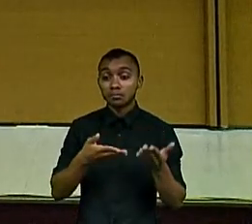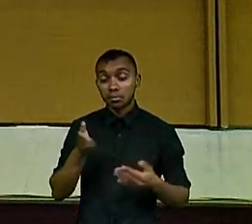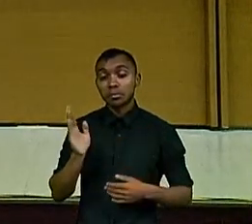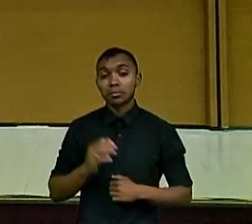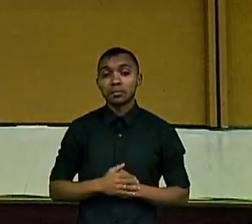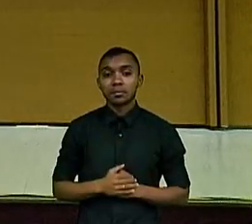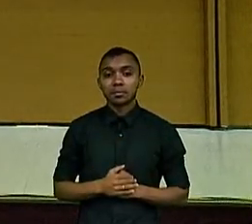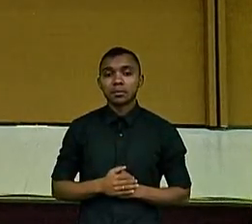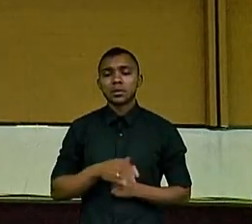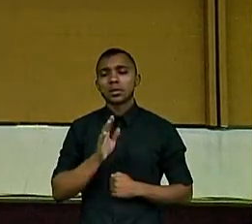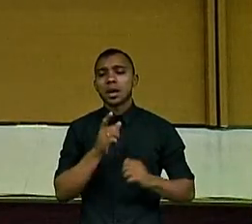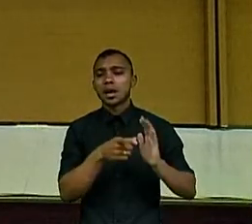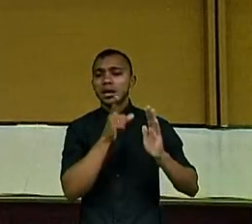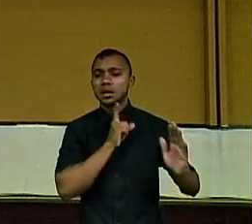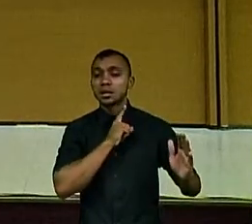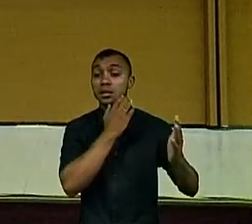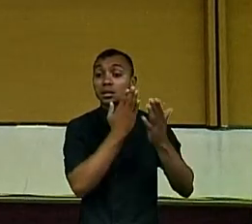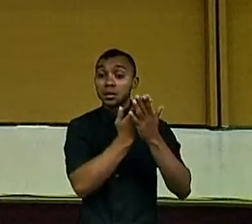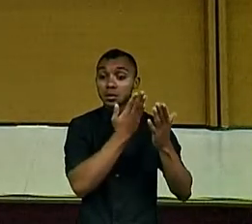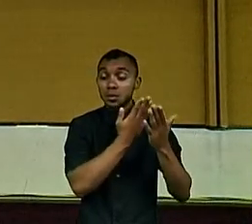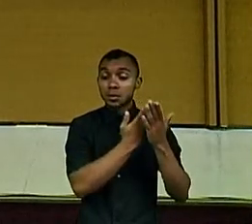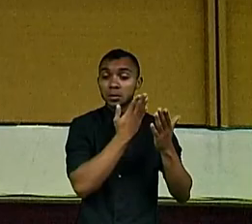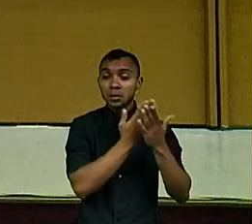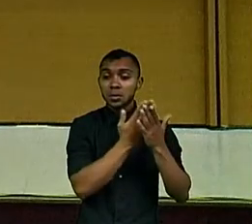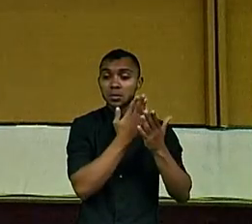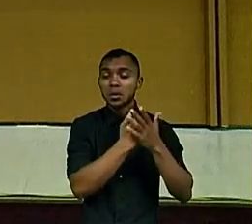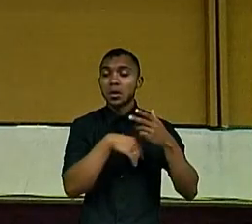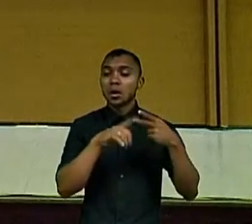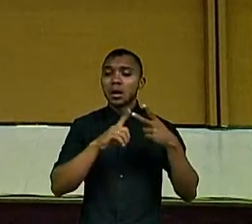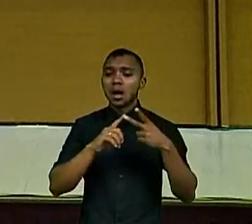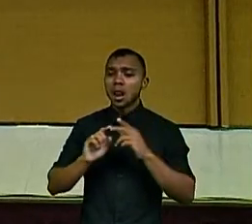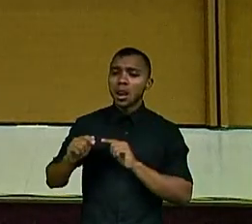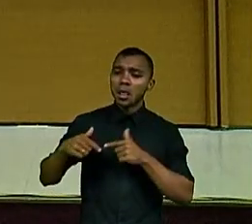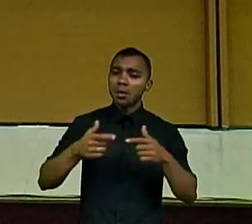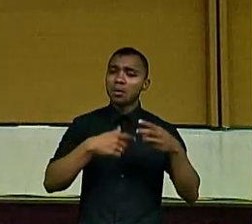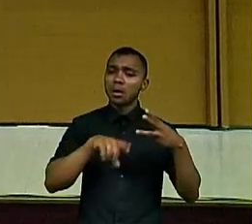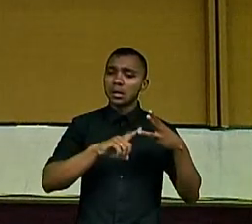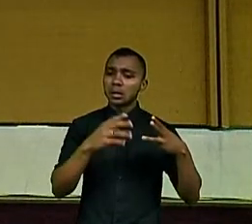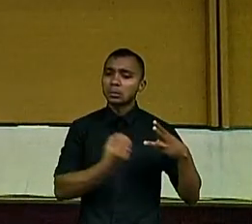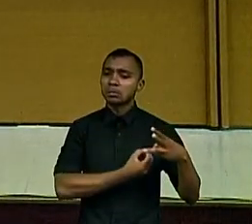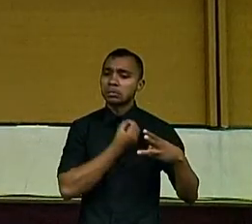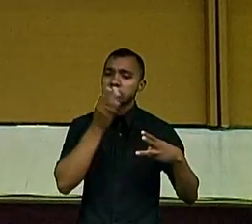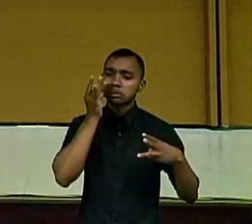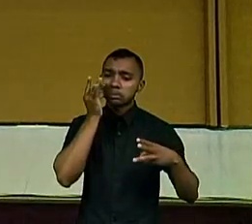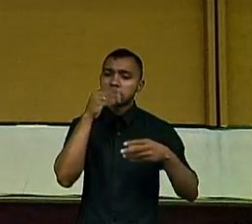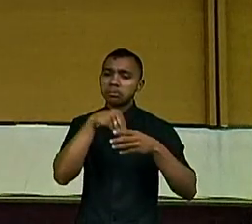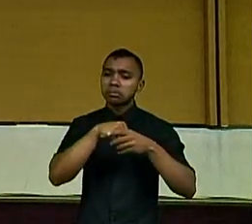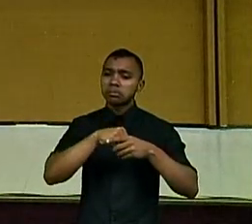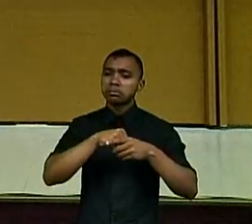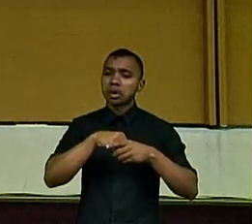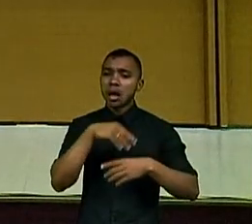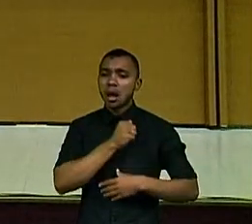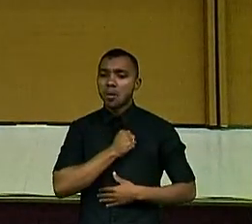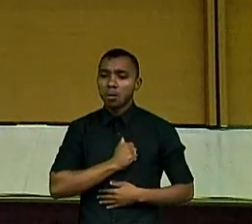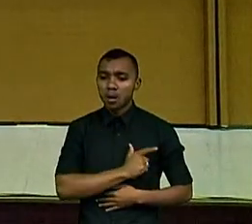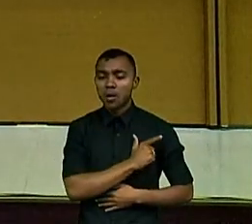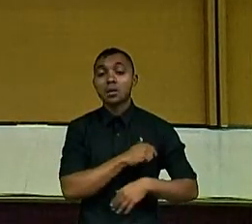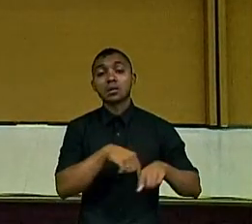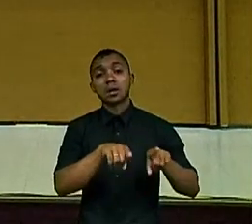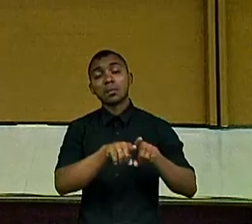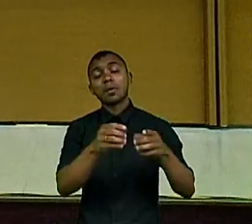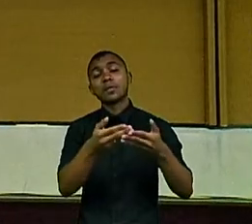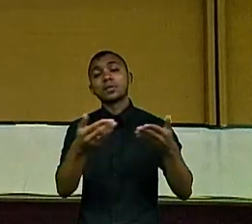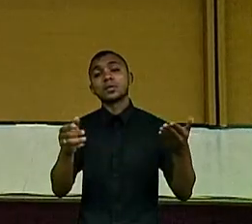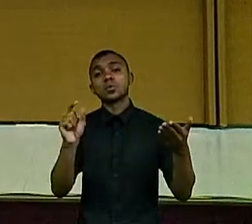que estudou você que batalhou você que veio para cá fora o que vocês enfim né